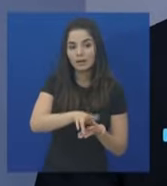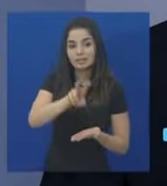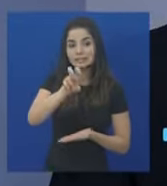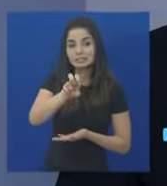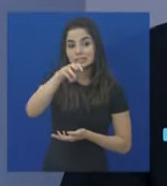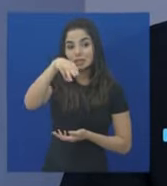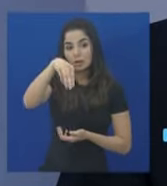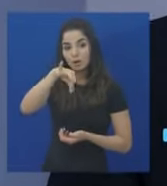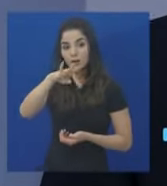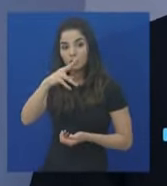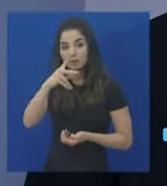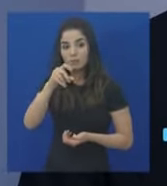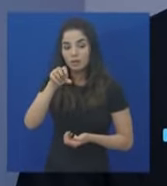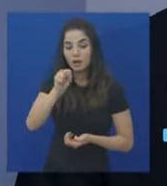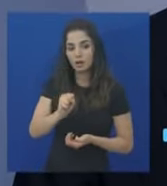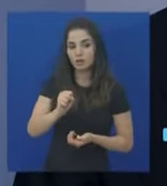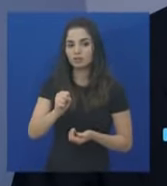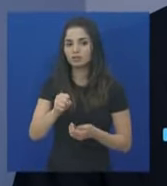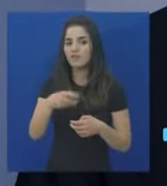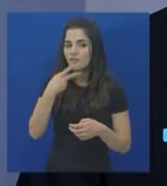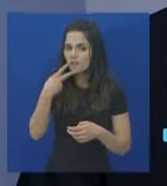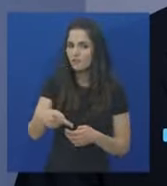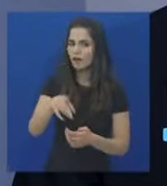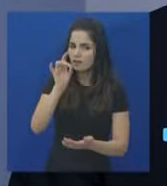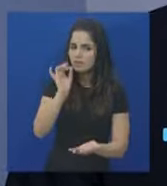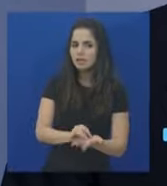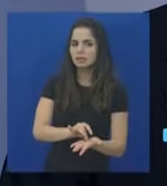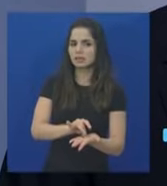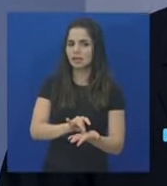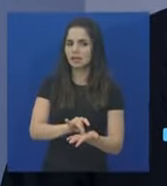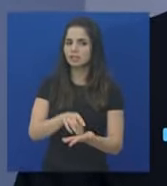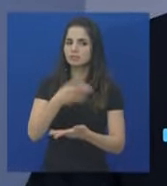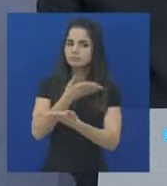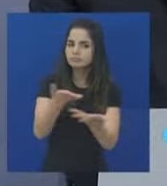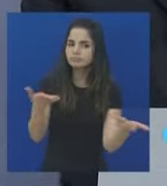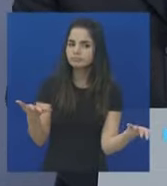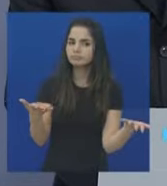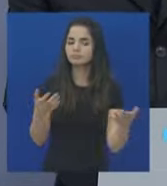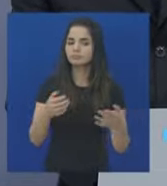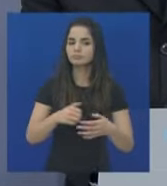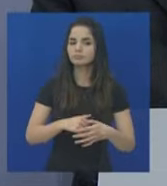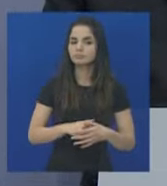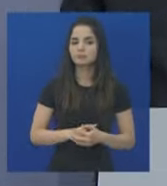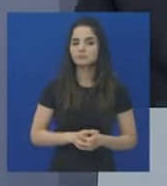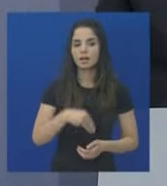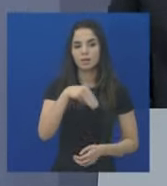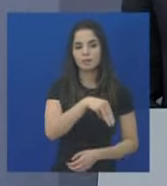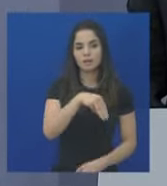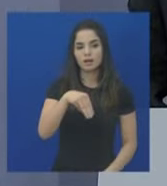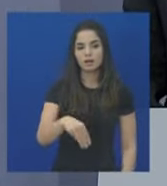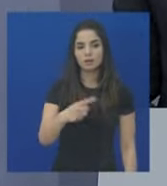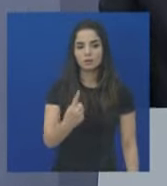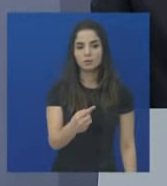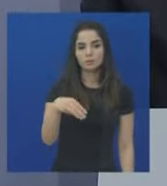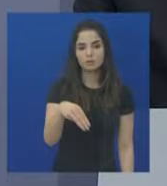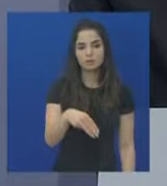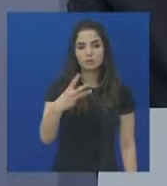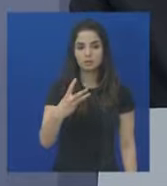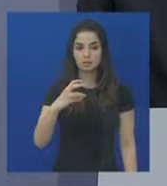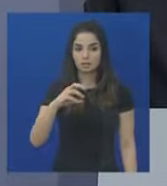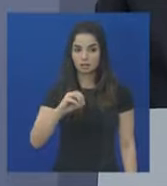seus votos zerados na urna. Por o senhor não fala a verdade para o seu eleitor? Candidato Marquinhos Mendes, um minuto e meio para a resposta